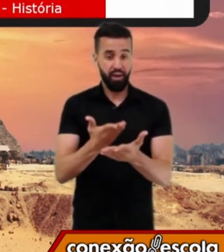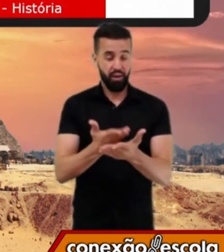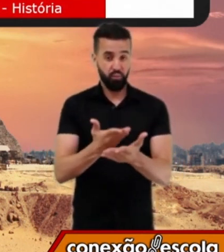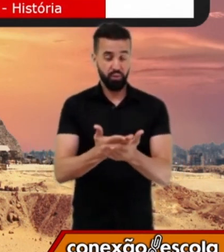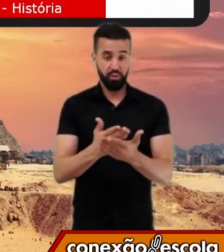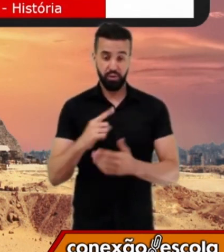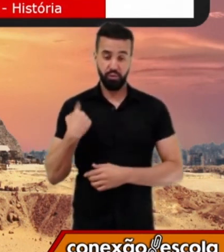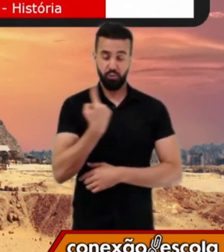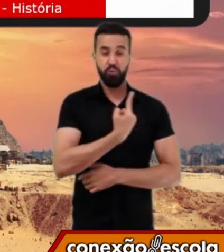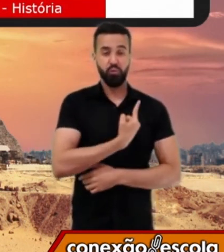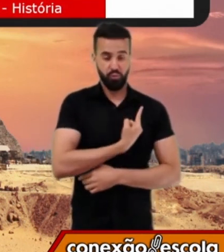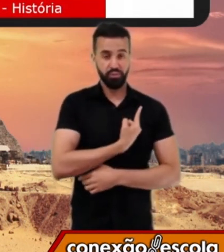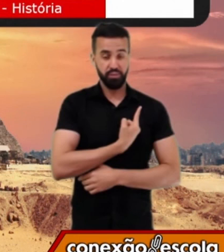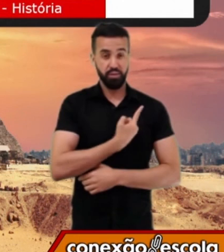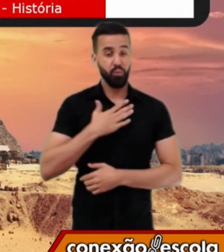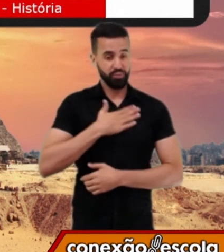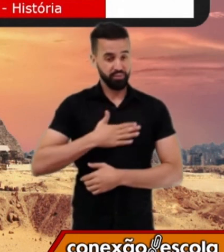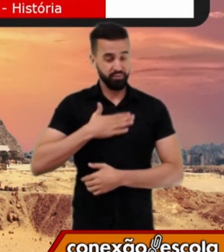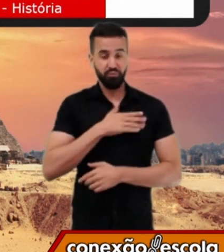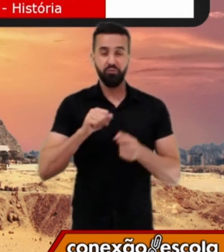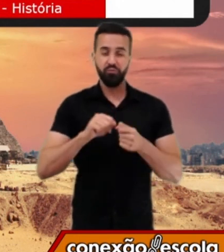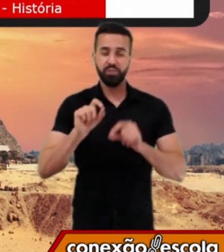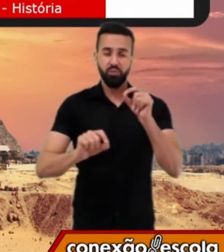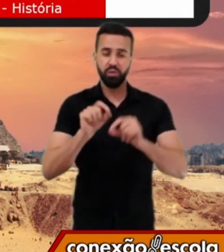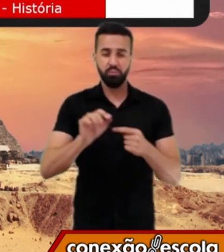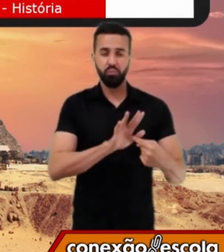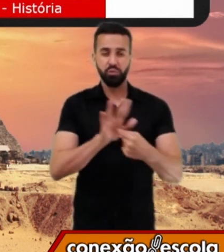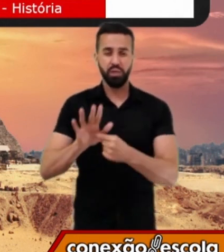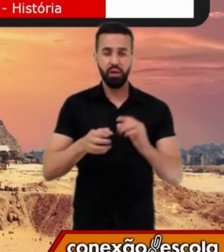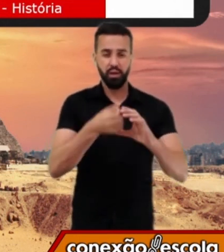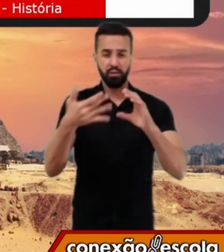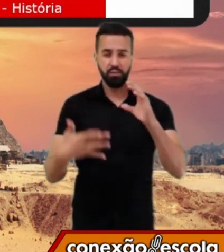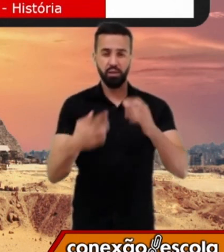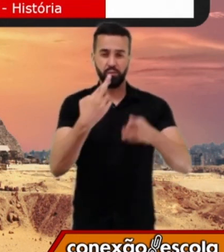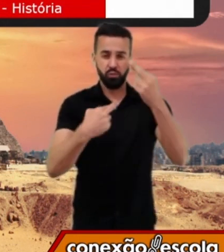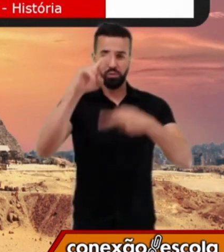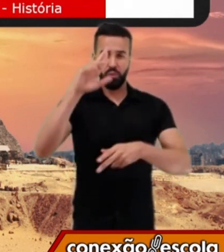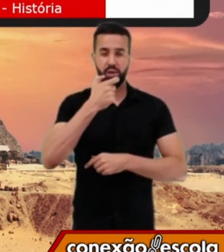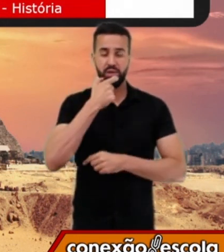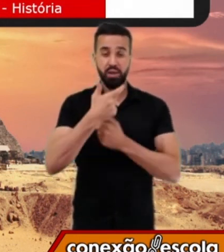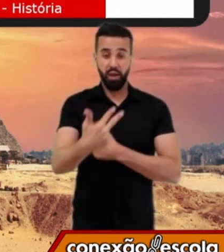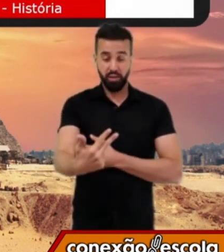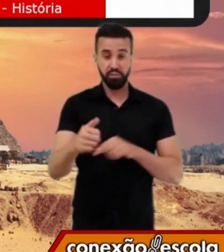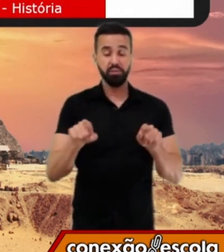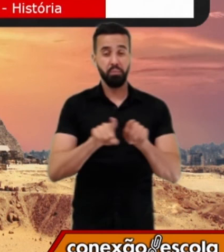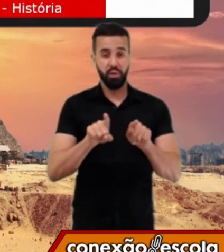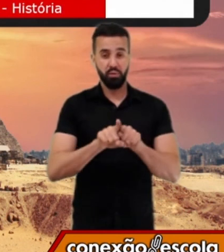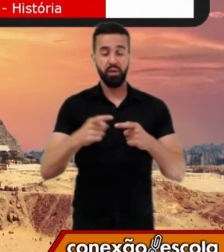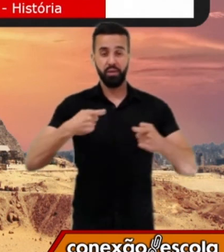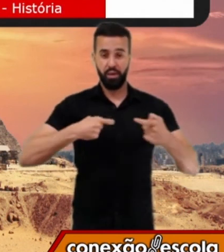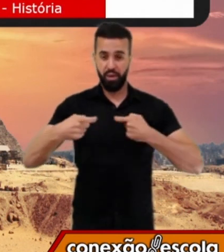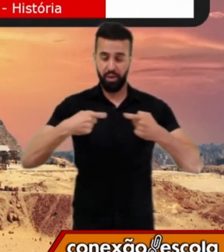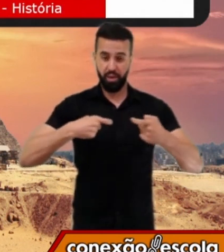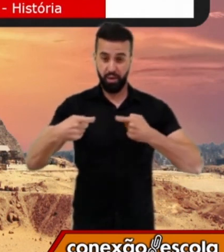nós gostamos e fizemos foi justamente caracterizar as revoluções inglesas, caracterizando justamente a guerra que